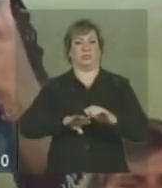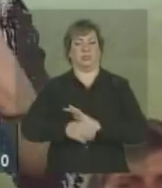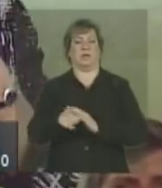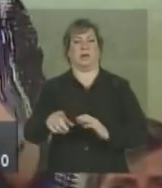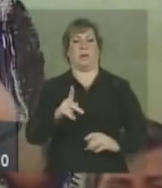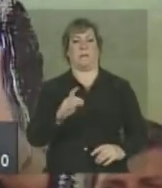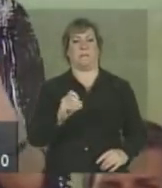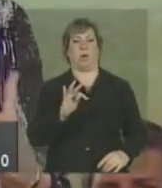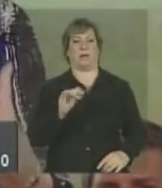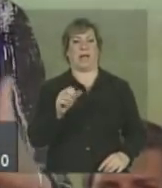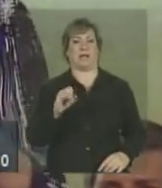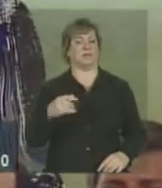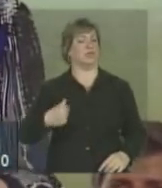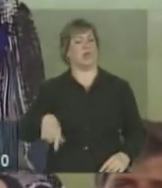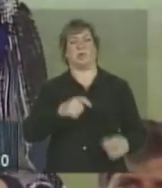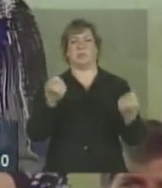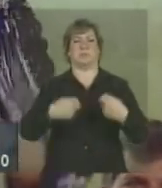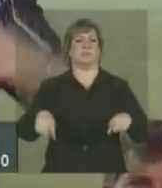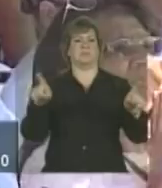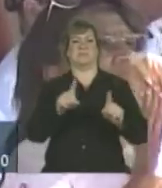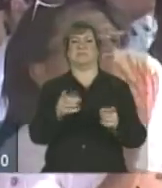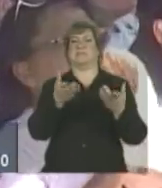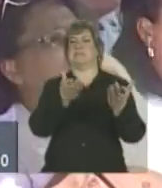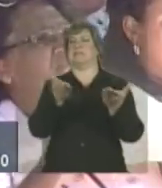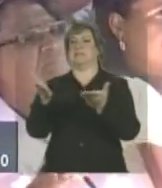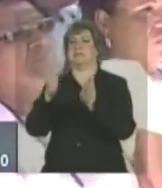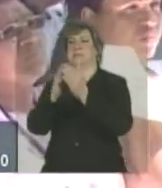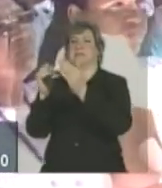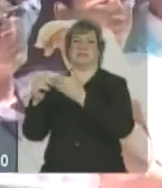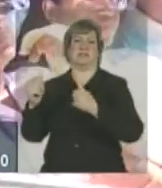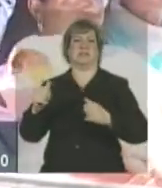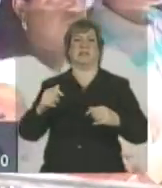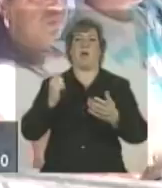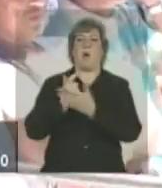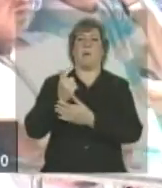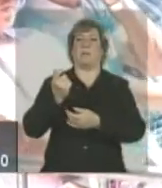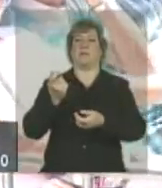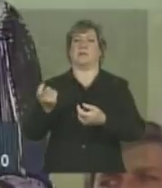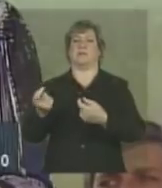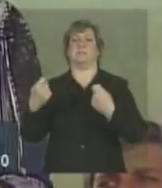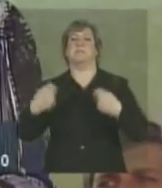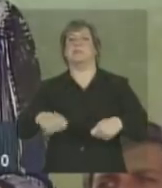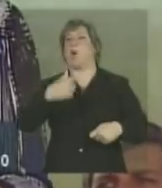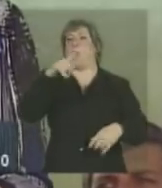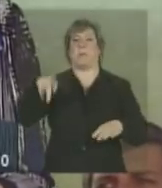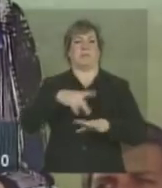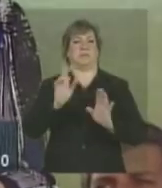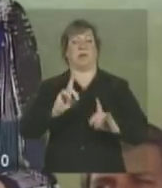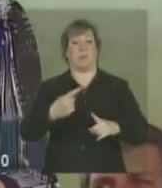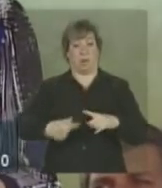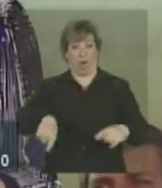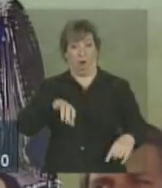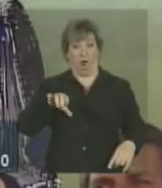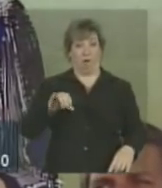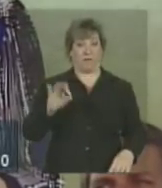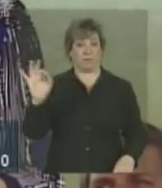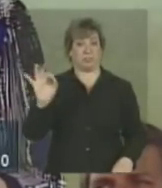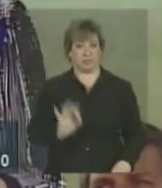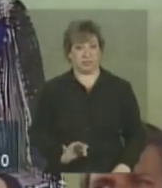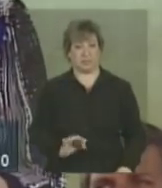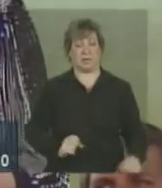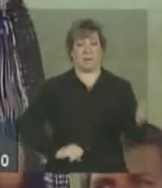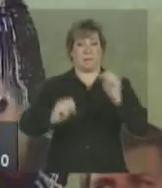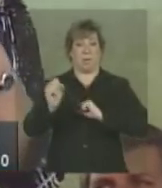da forma como nós dependemos, em 90% para a produção de